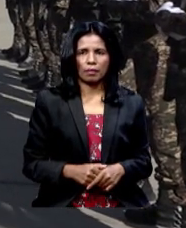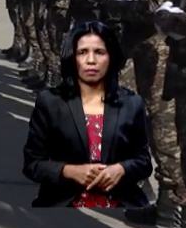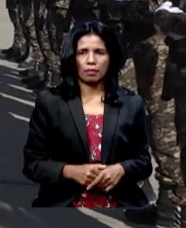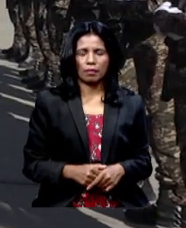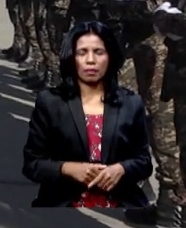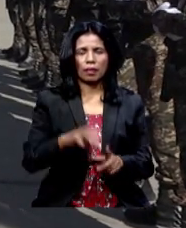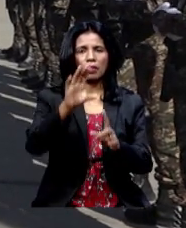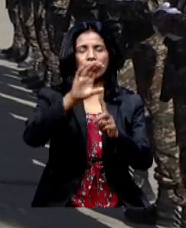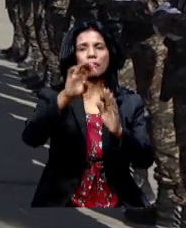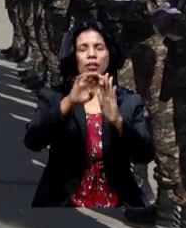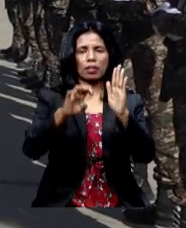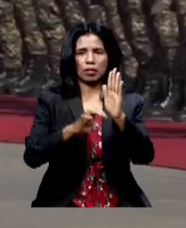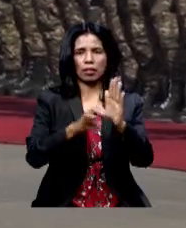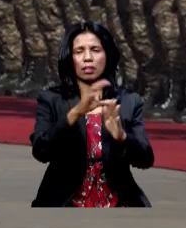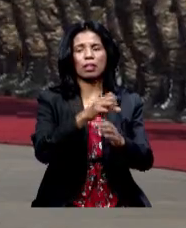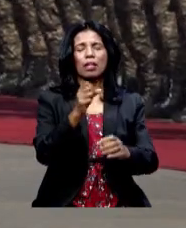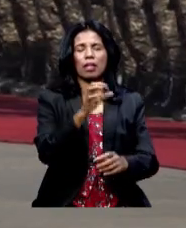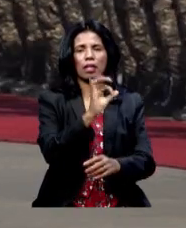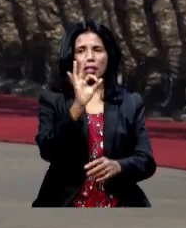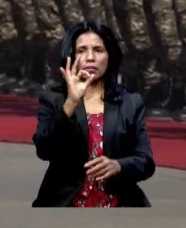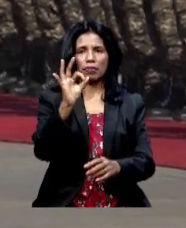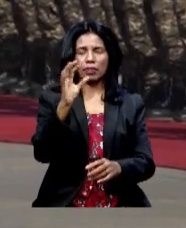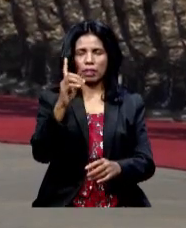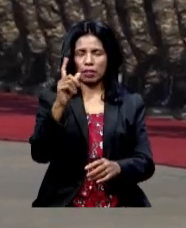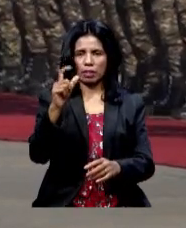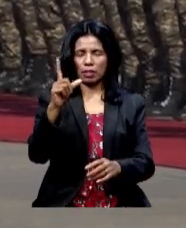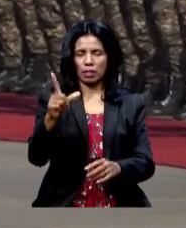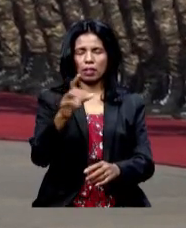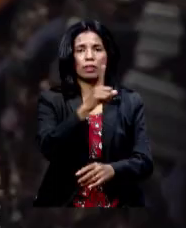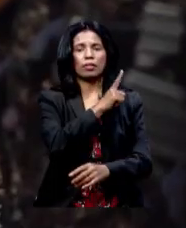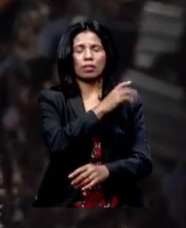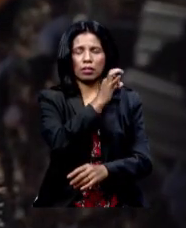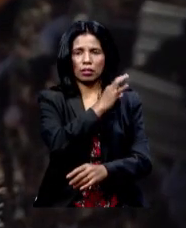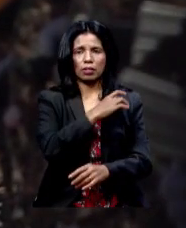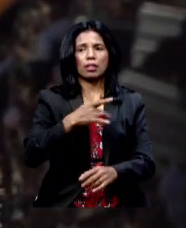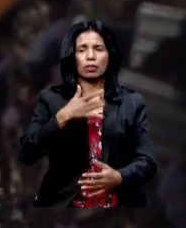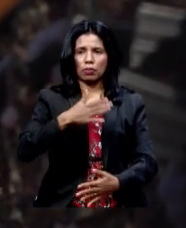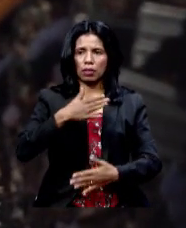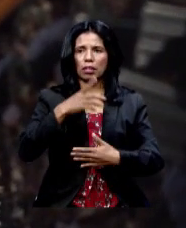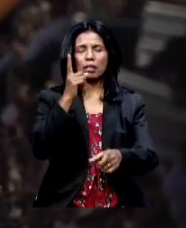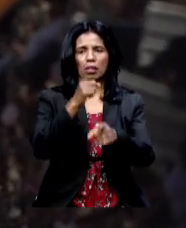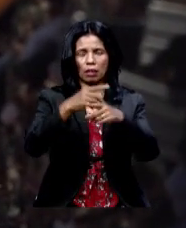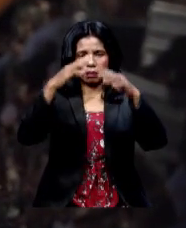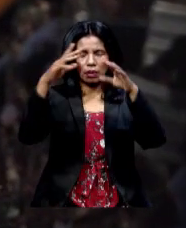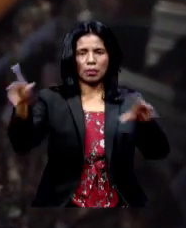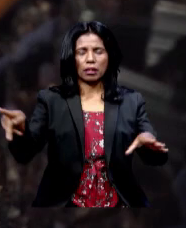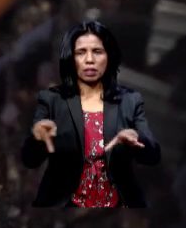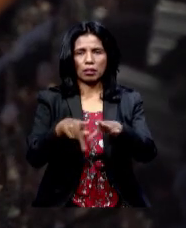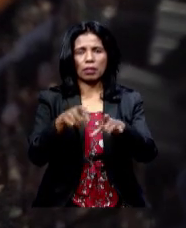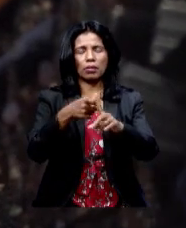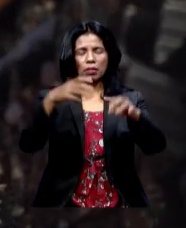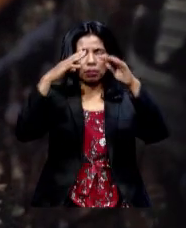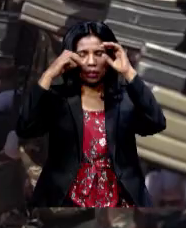Se vestar o maior general FF de Teli, Tenente-General Falu Ratalé Corgulho Tebes, está na presença do Presidente do